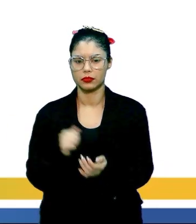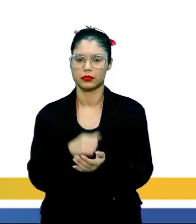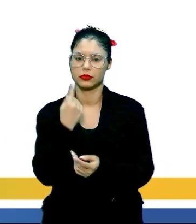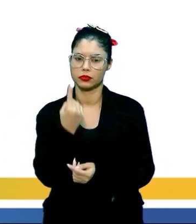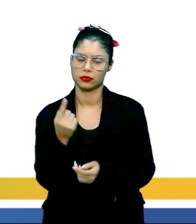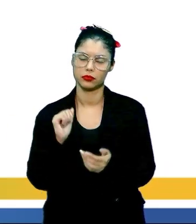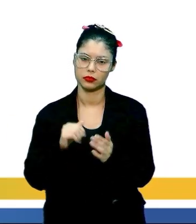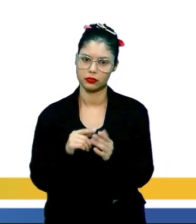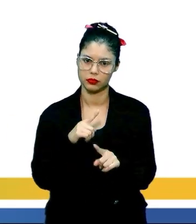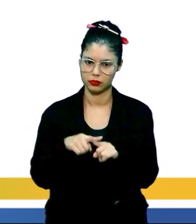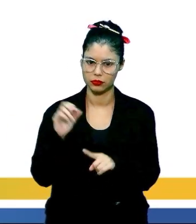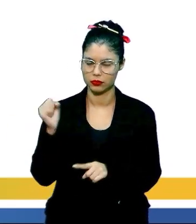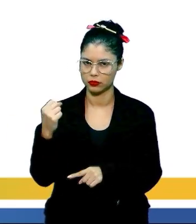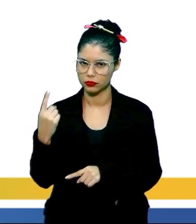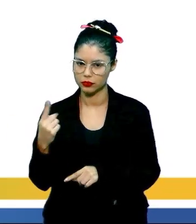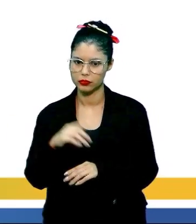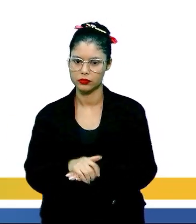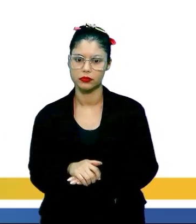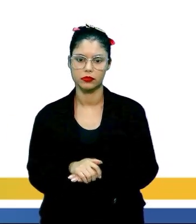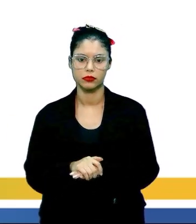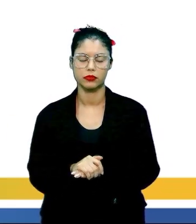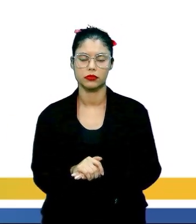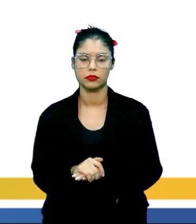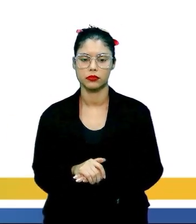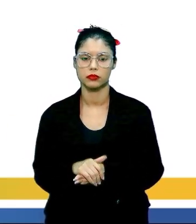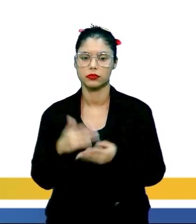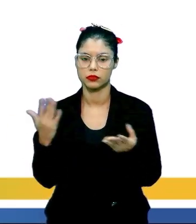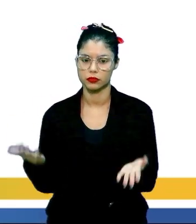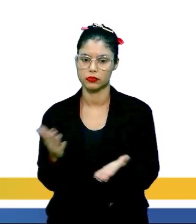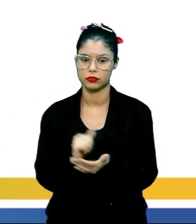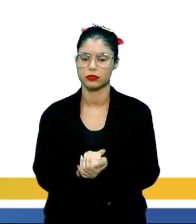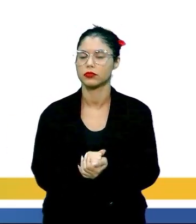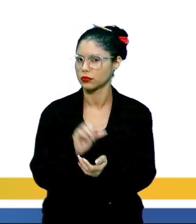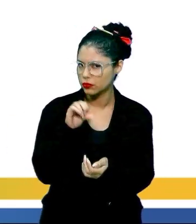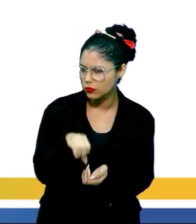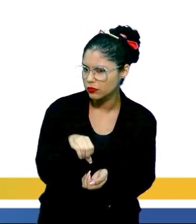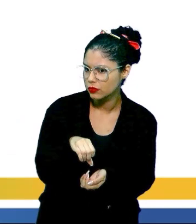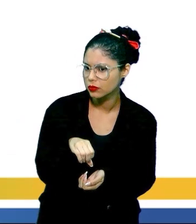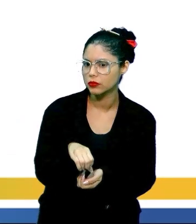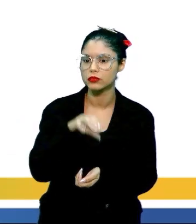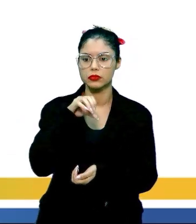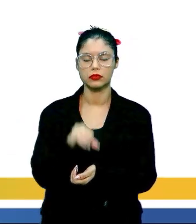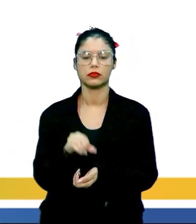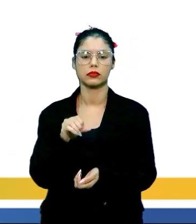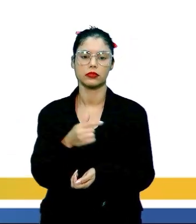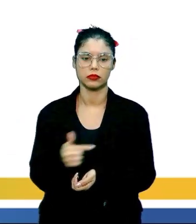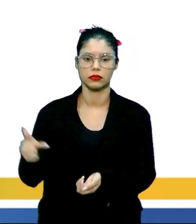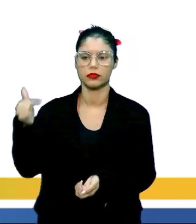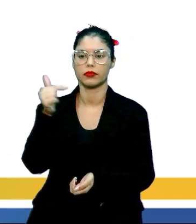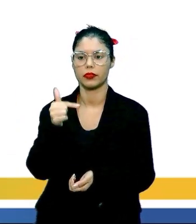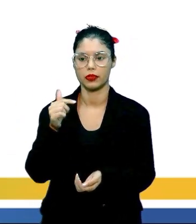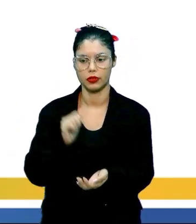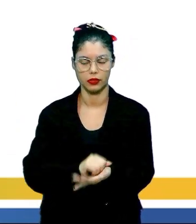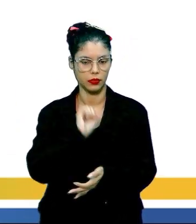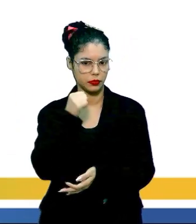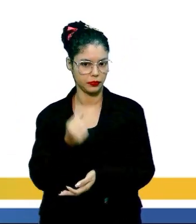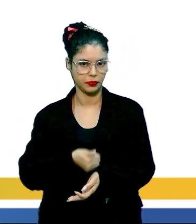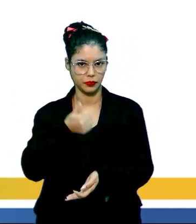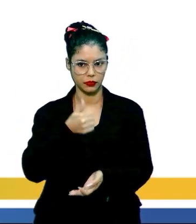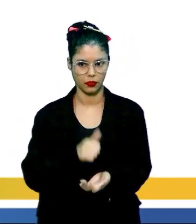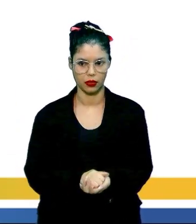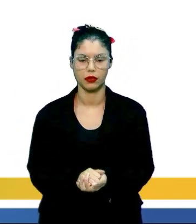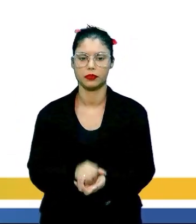vezes 81? Dá 81. O termo central não é 9? 9 ao quadrado é